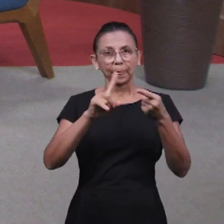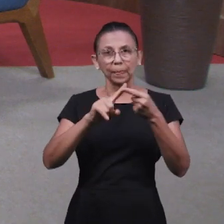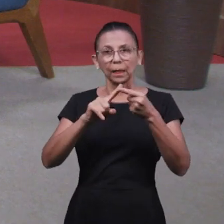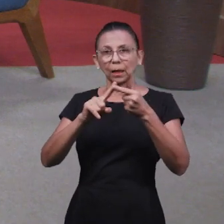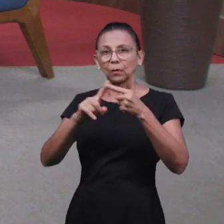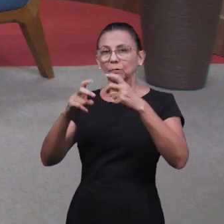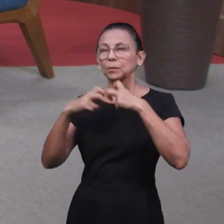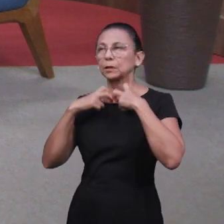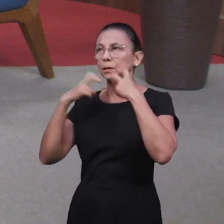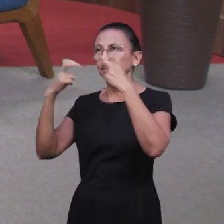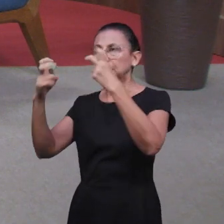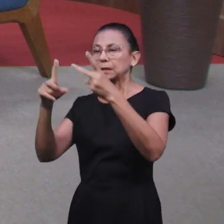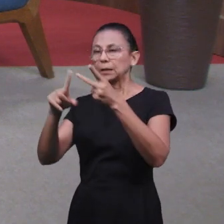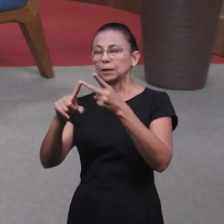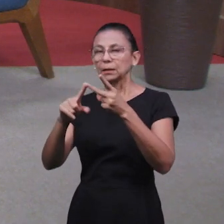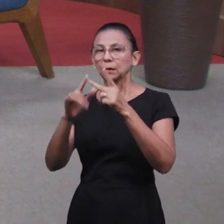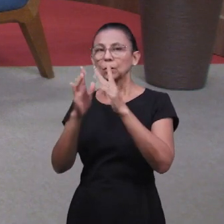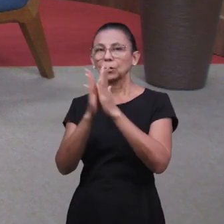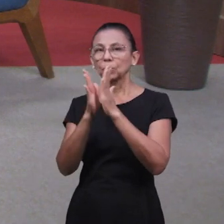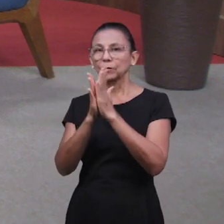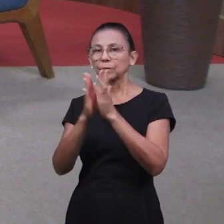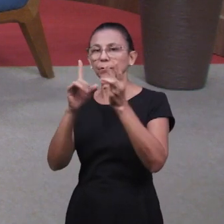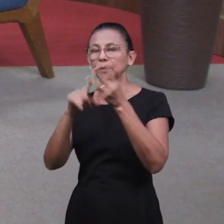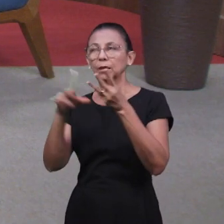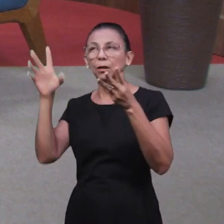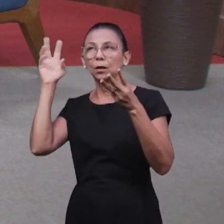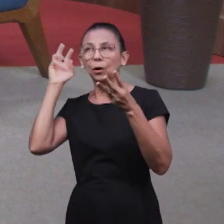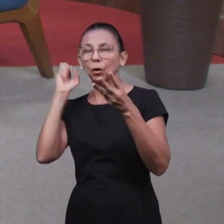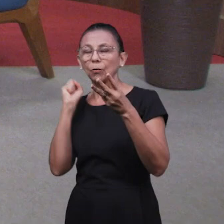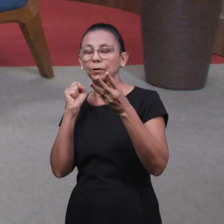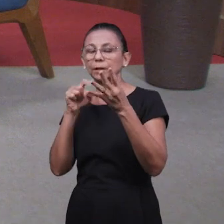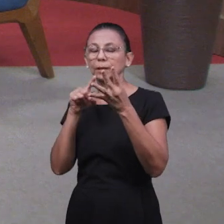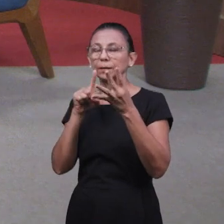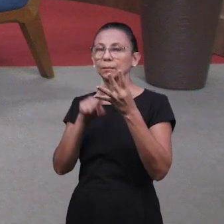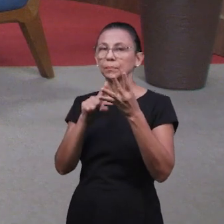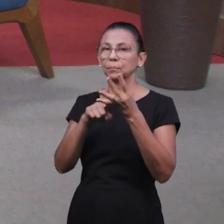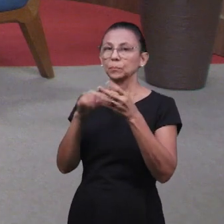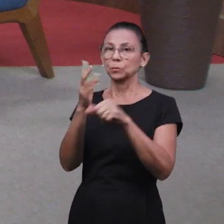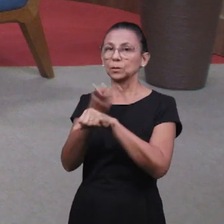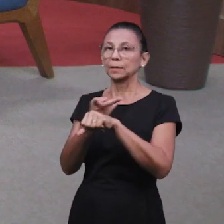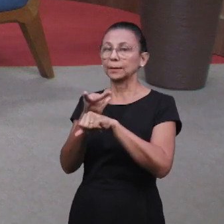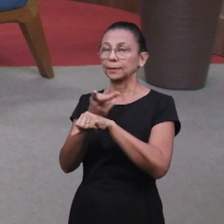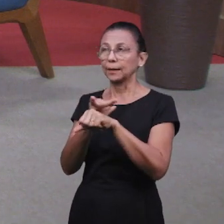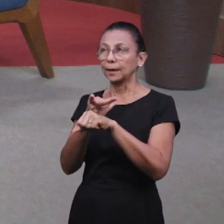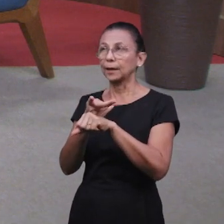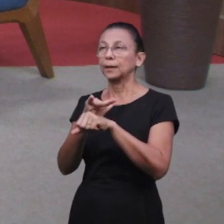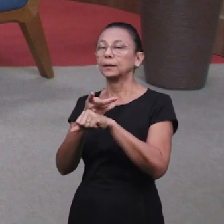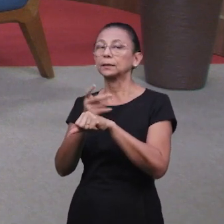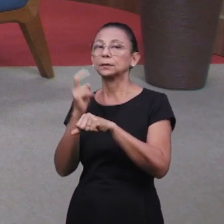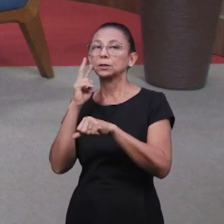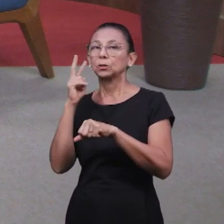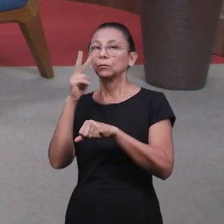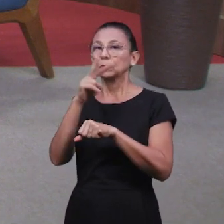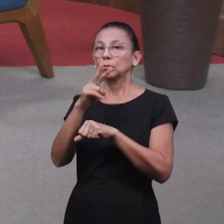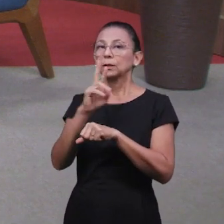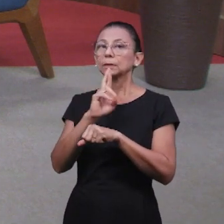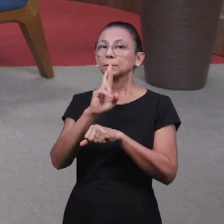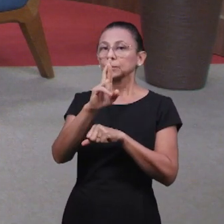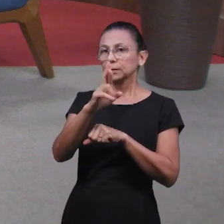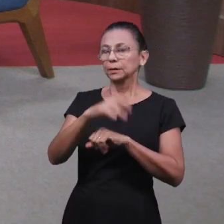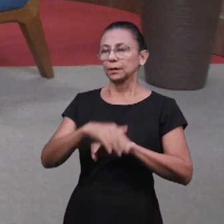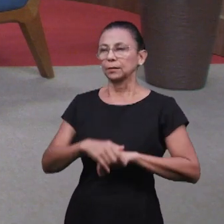invocareis, orareis, eu vos ouvirei. Buscar-me-eis e me achareis. Quando? Não, quando